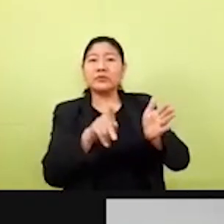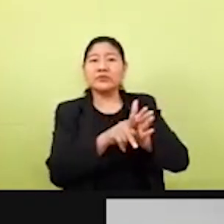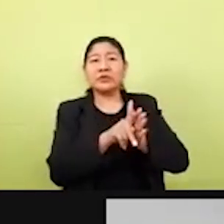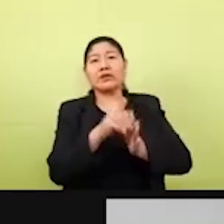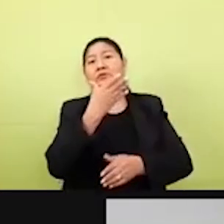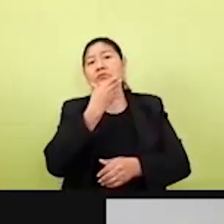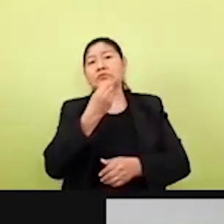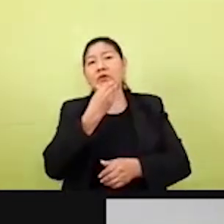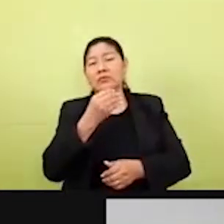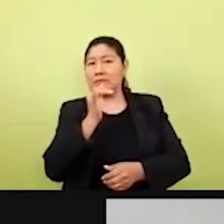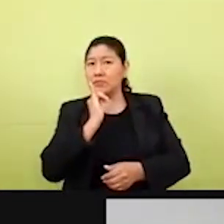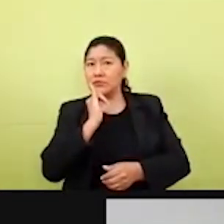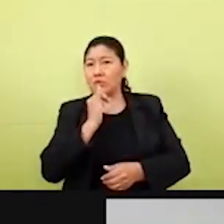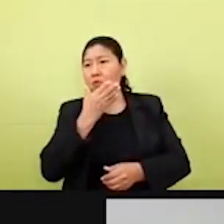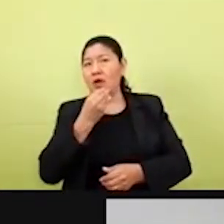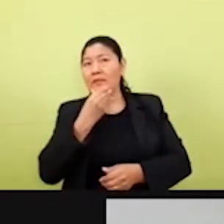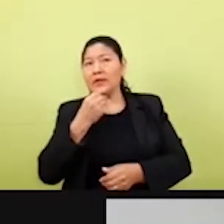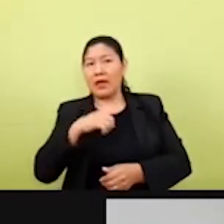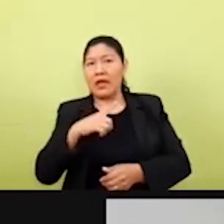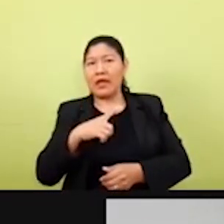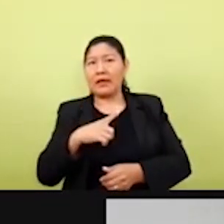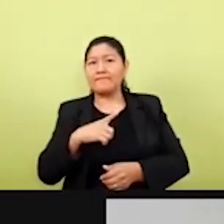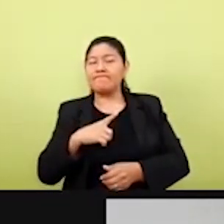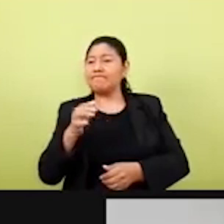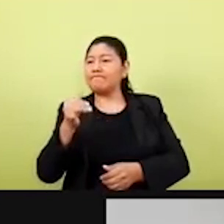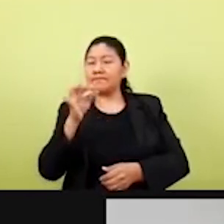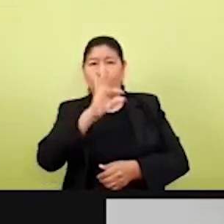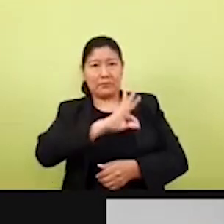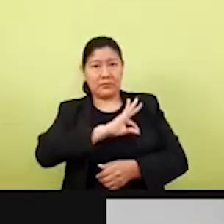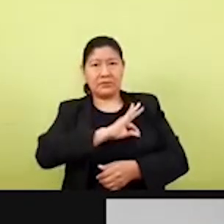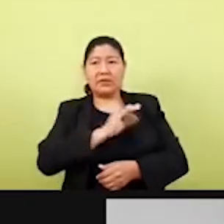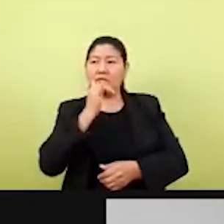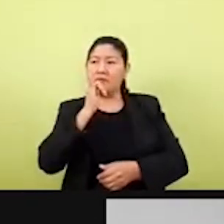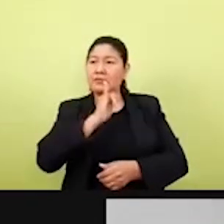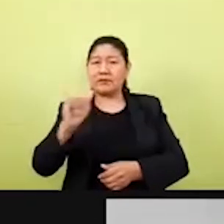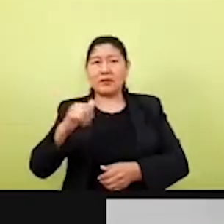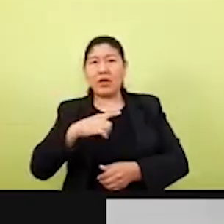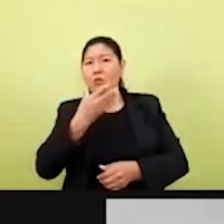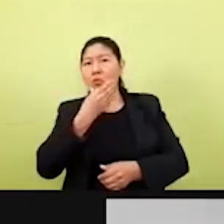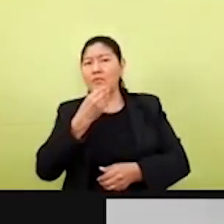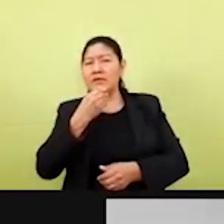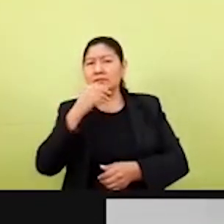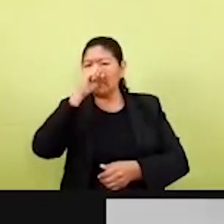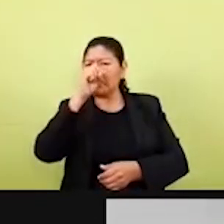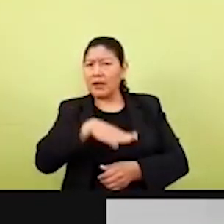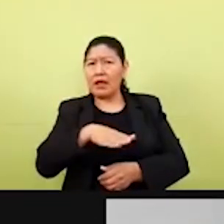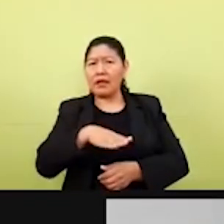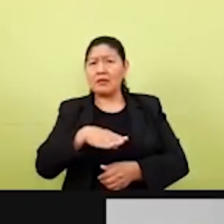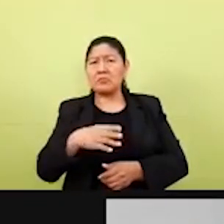são denunciados na Casa da Mulher Brasileira, desde que estejam, né, dentro desse perfil para participar